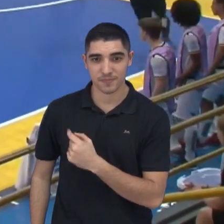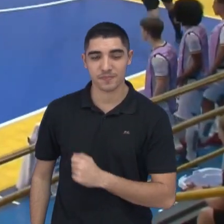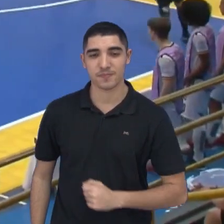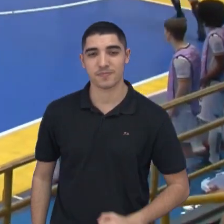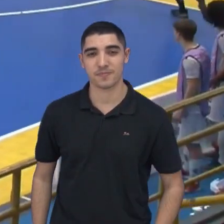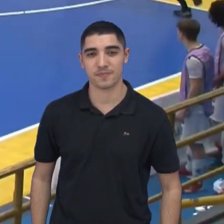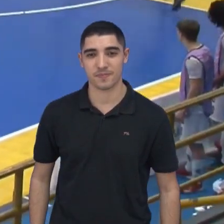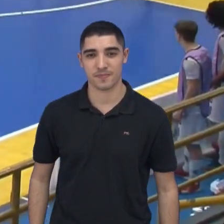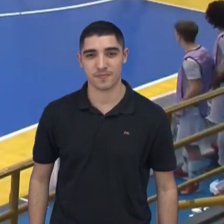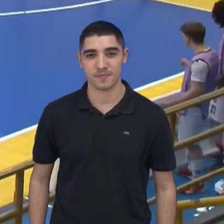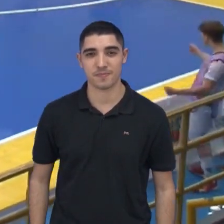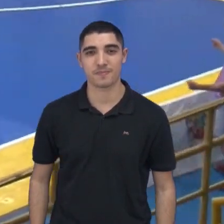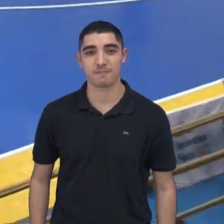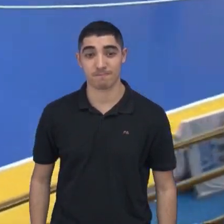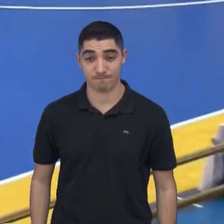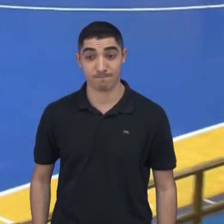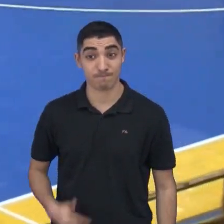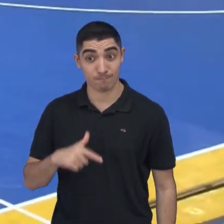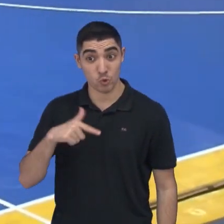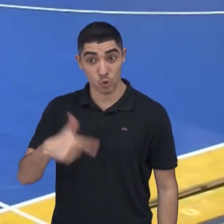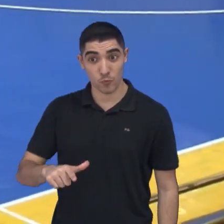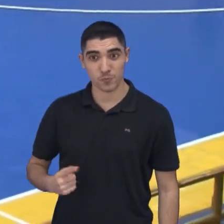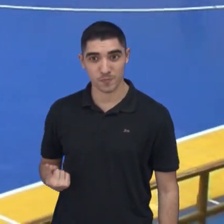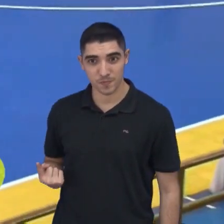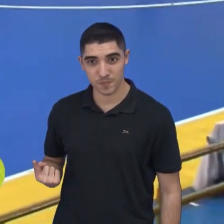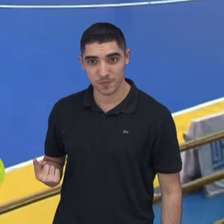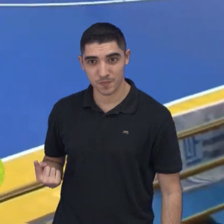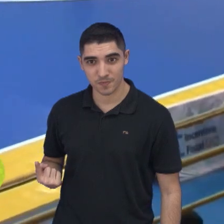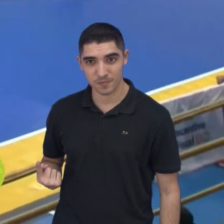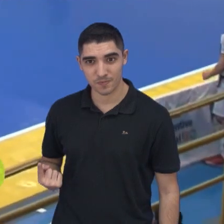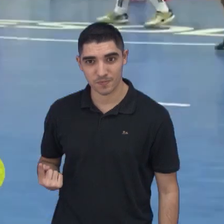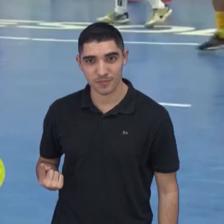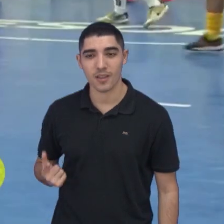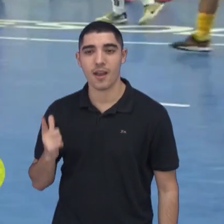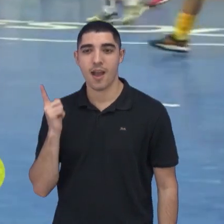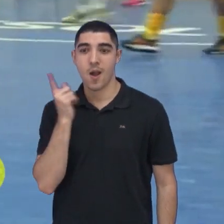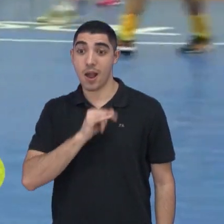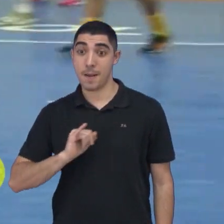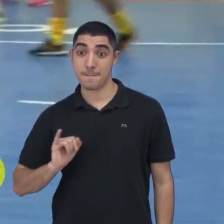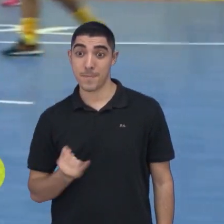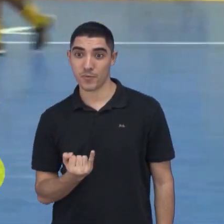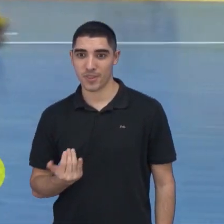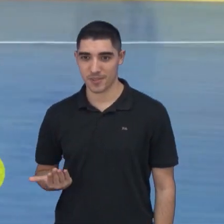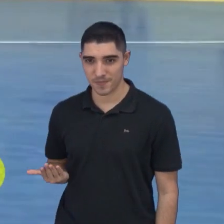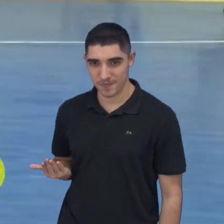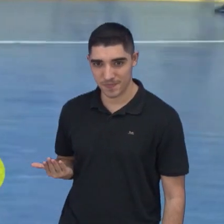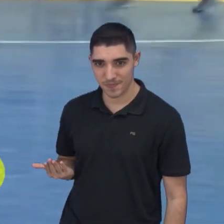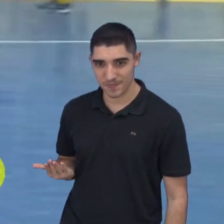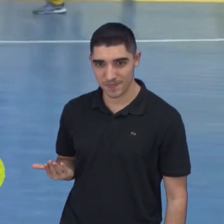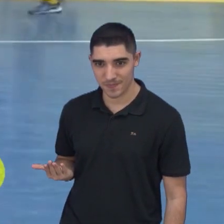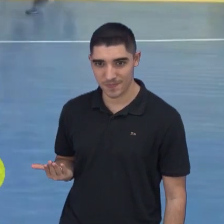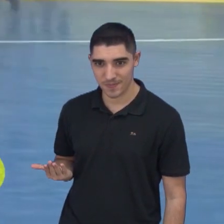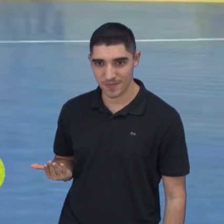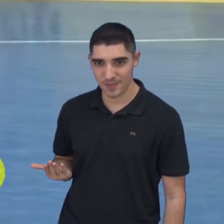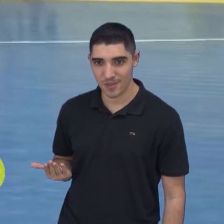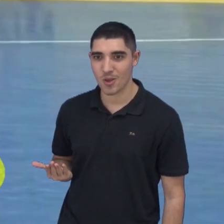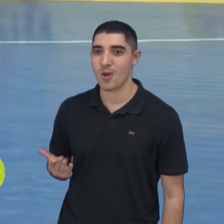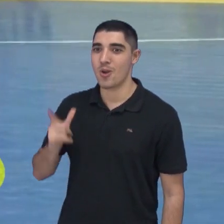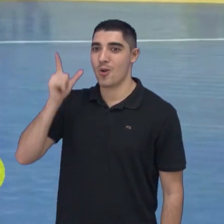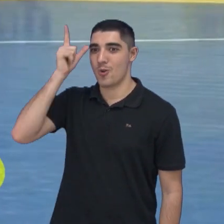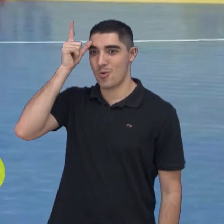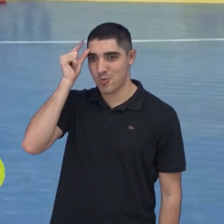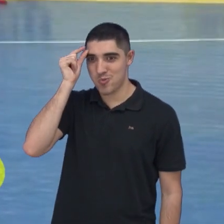pro Bahia defendeu PP na sobra bateu Paulinho e zup esticou o pernão para colocar lá dentro Ufa